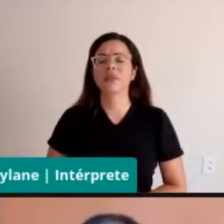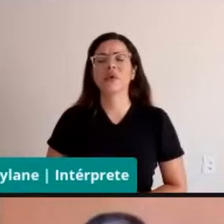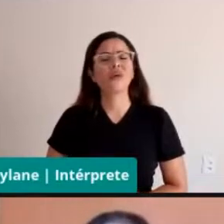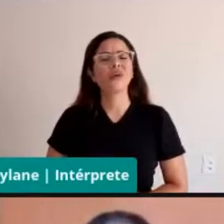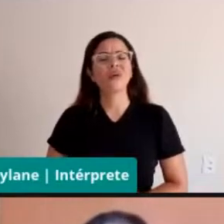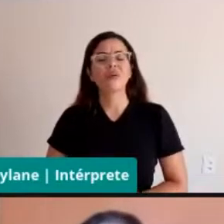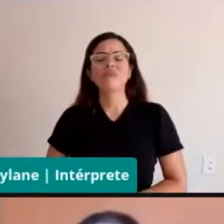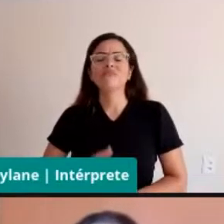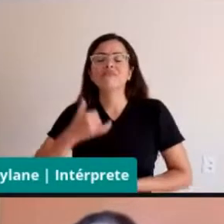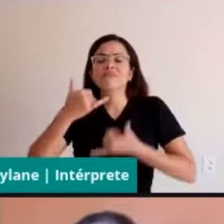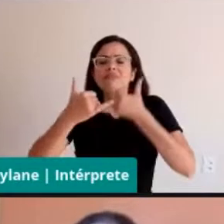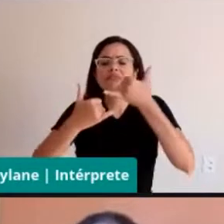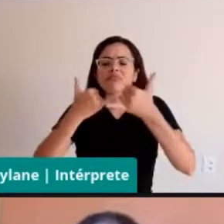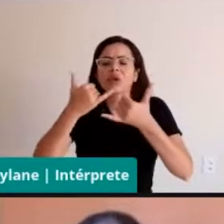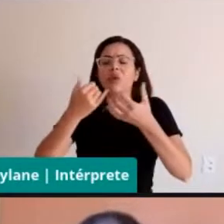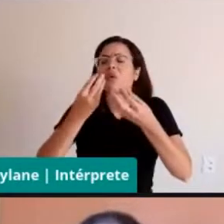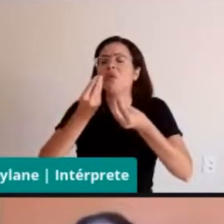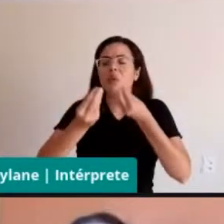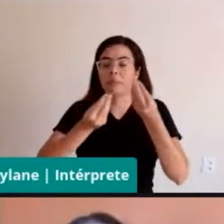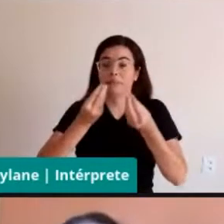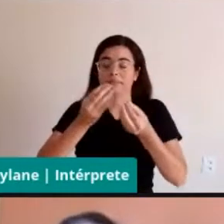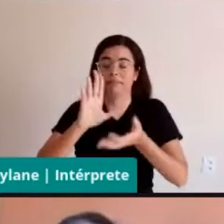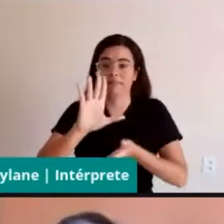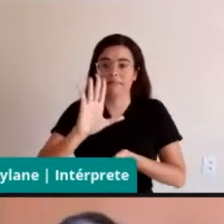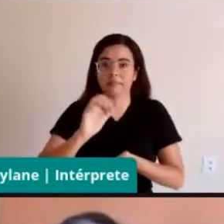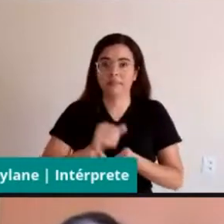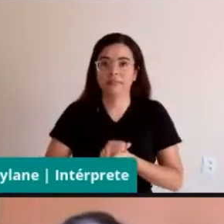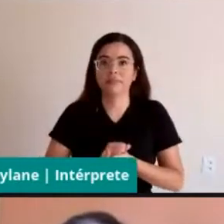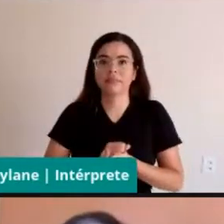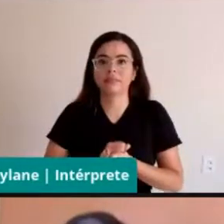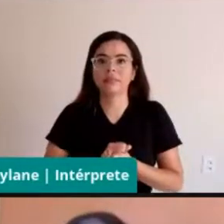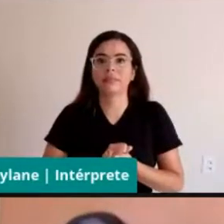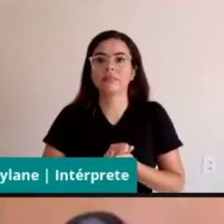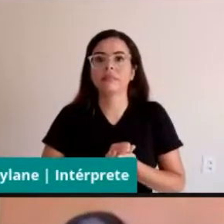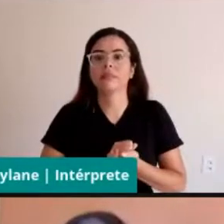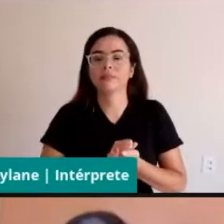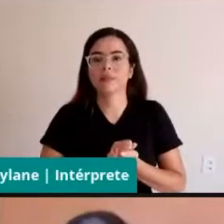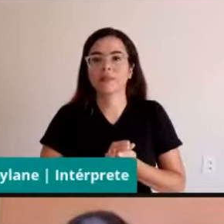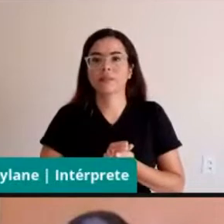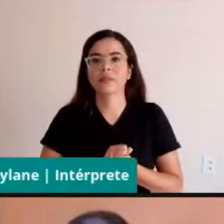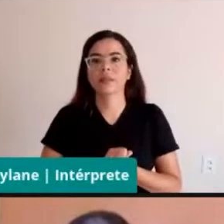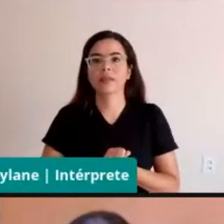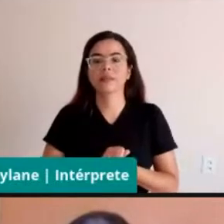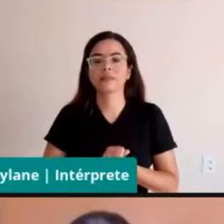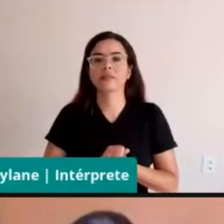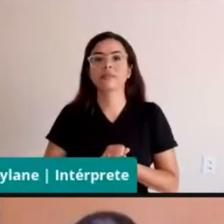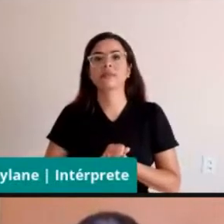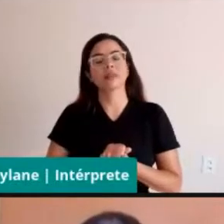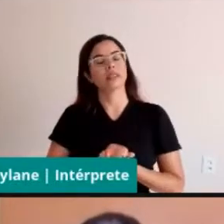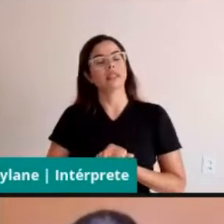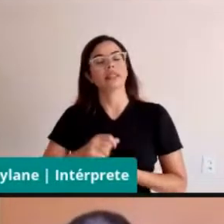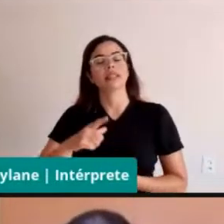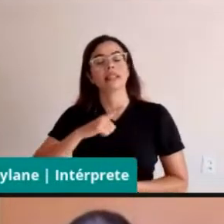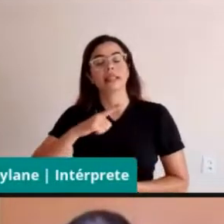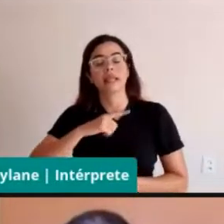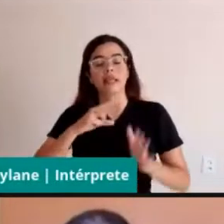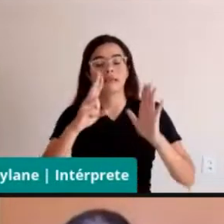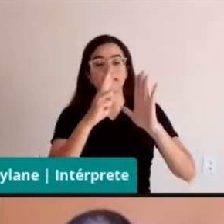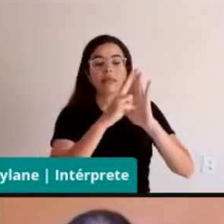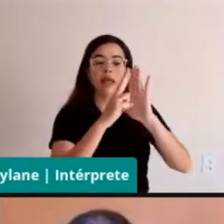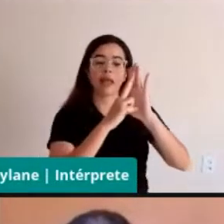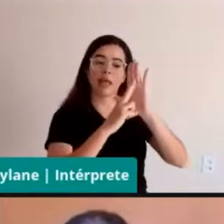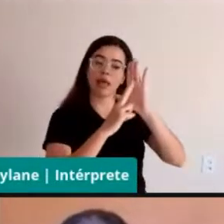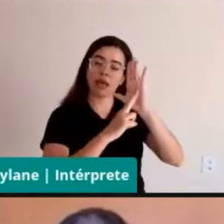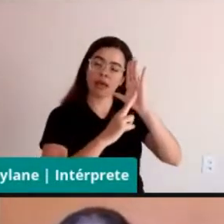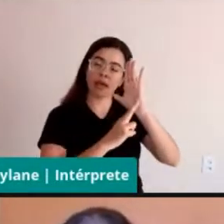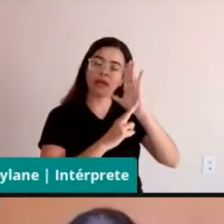RPG? Bem, isso foi retirado do sistema de regras logo no início do Dungeons and